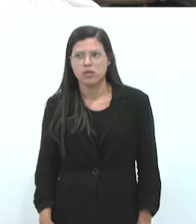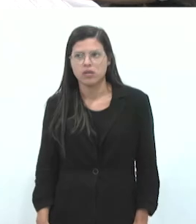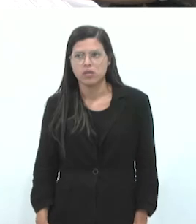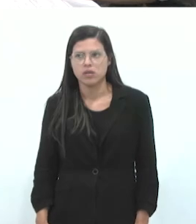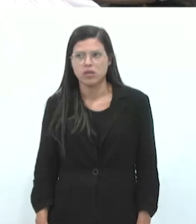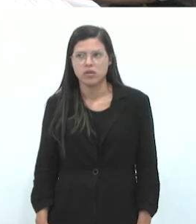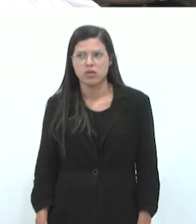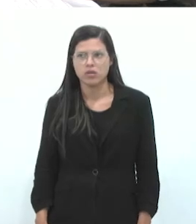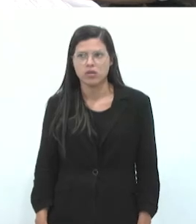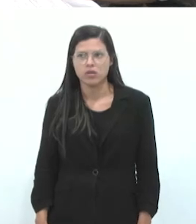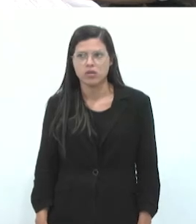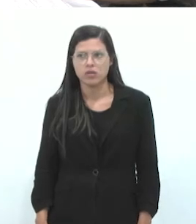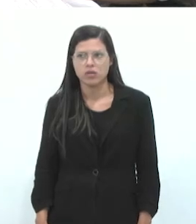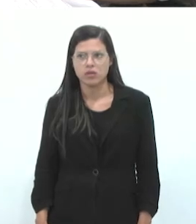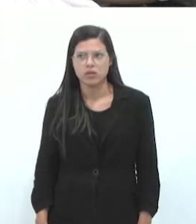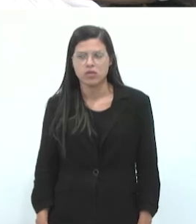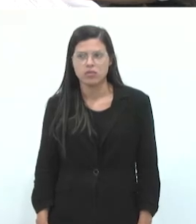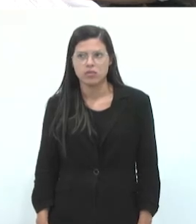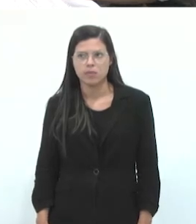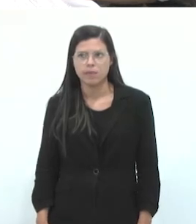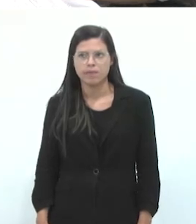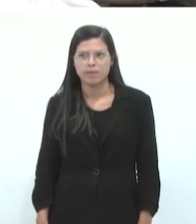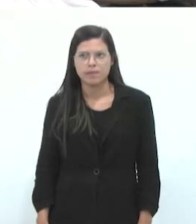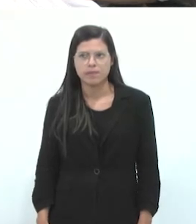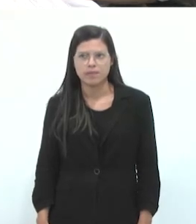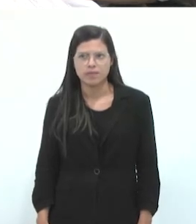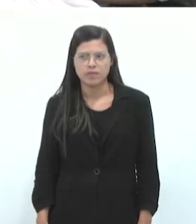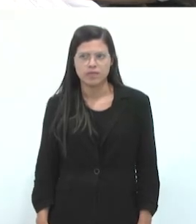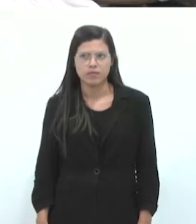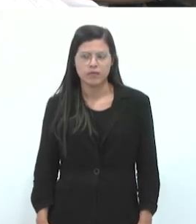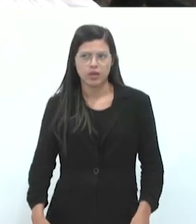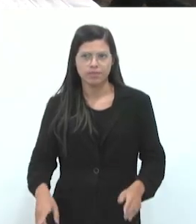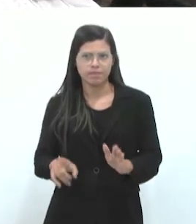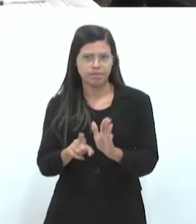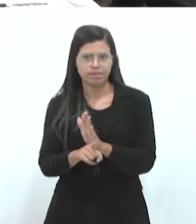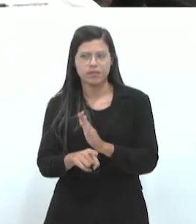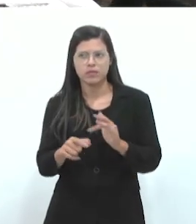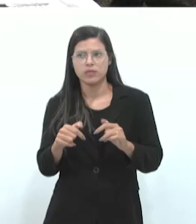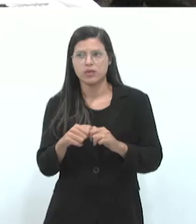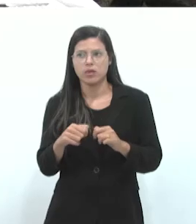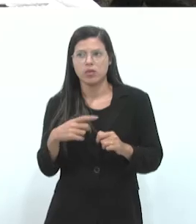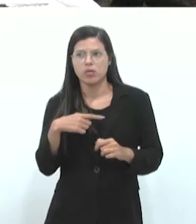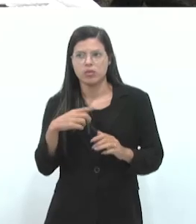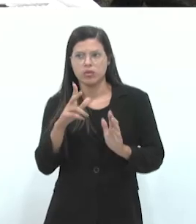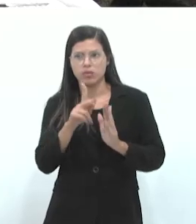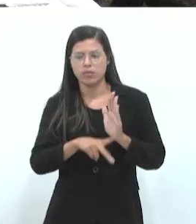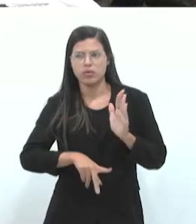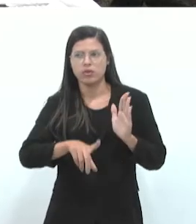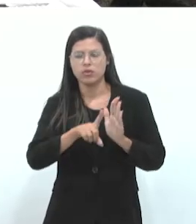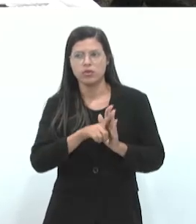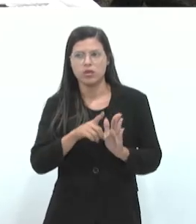Jordão. Senhor presidente, pela a prejudicabilidade. pergunta que eu faço é o seguinte: eu tenho um projeto de lei meu,